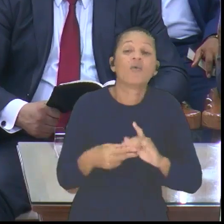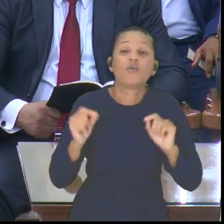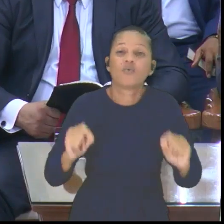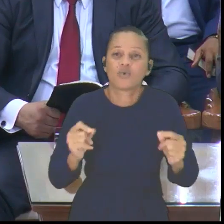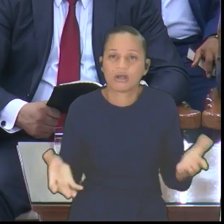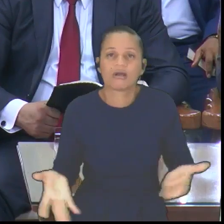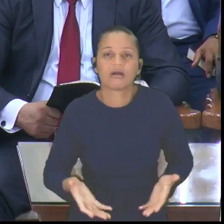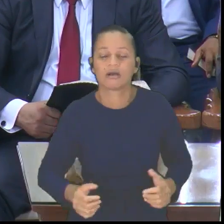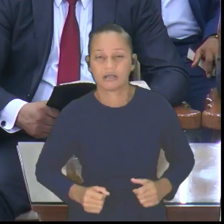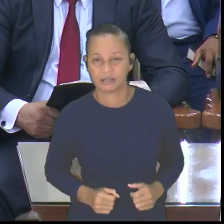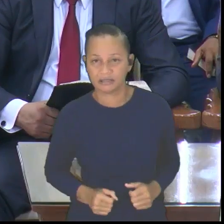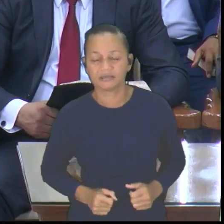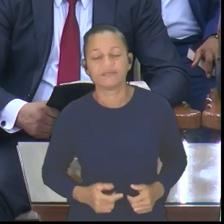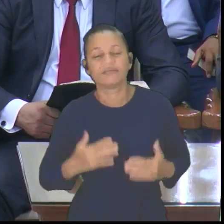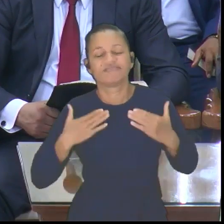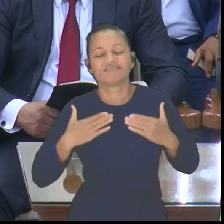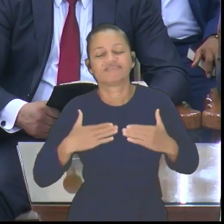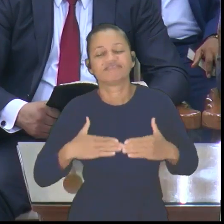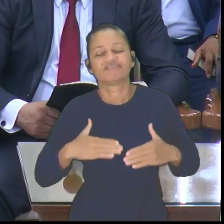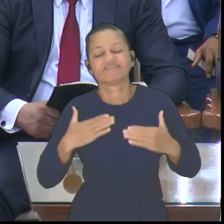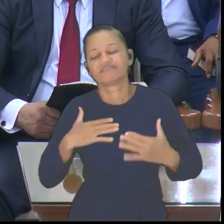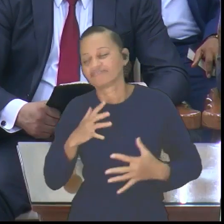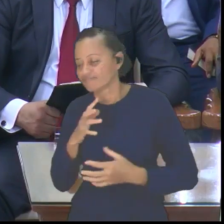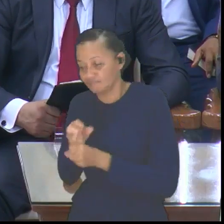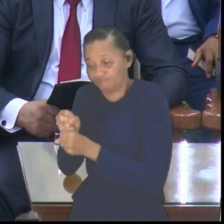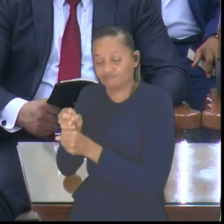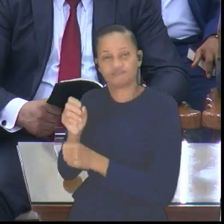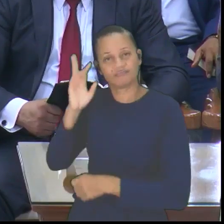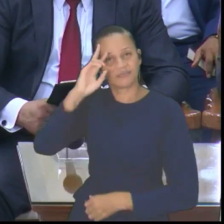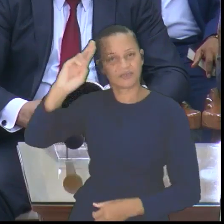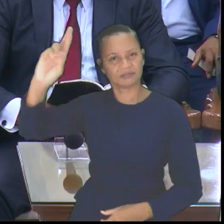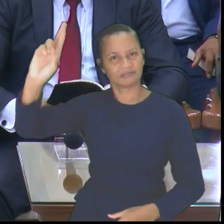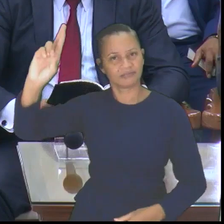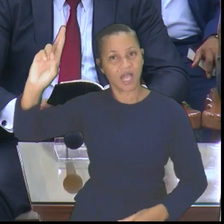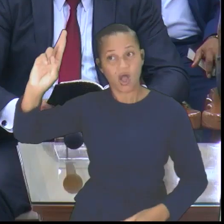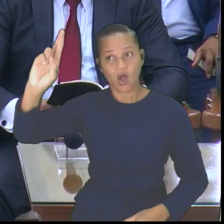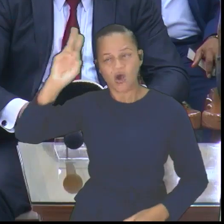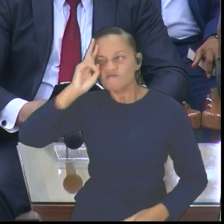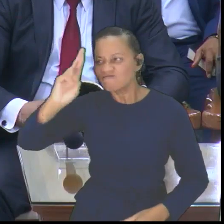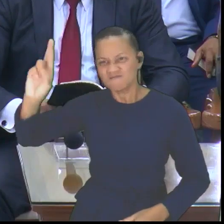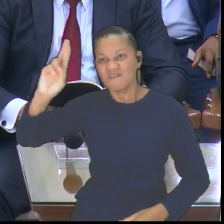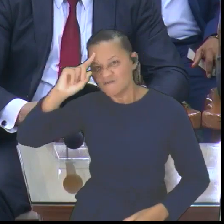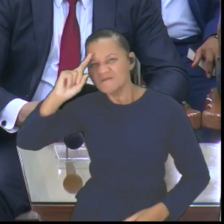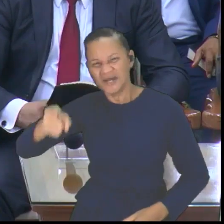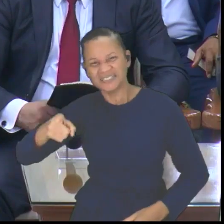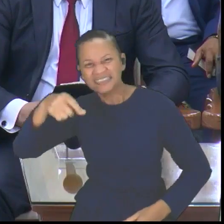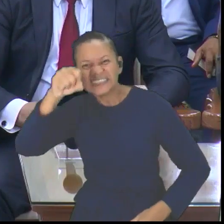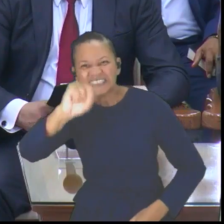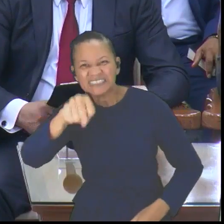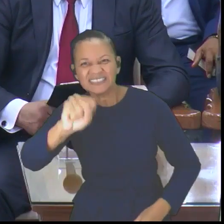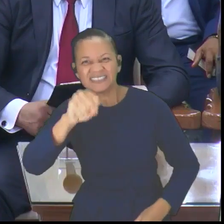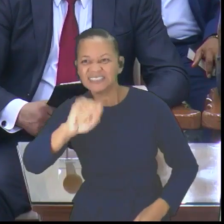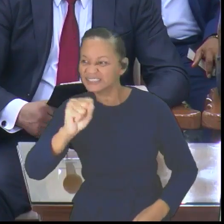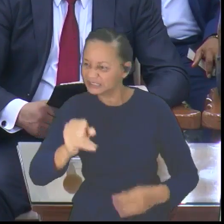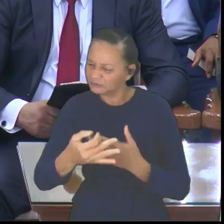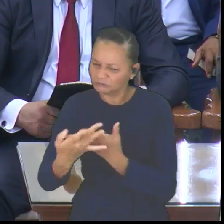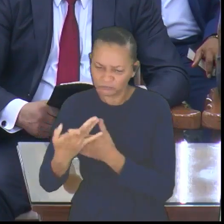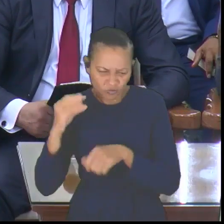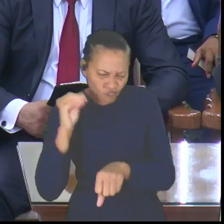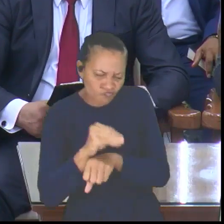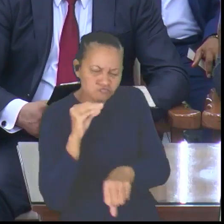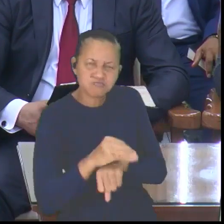nós é descansar no Senhor, que o Senhor vai mandar a sua